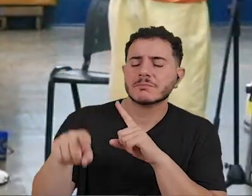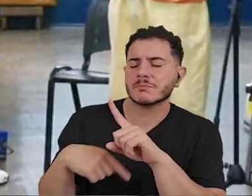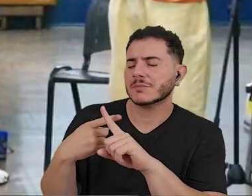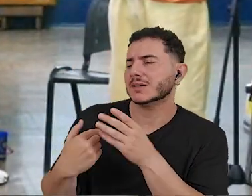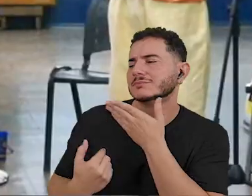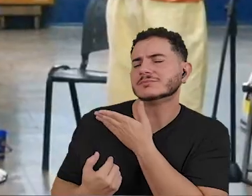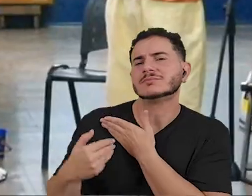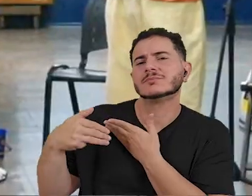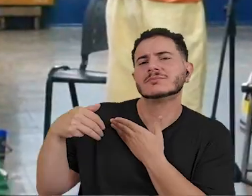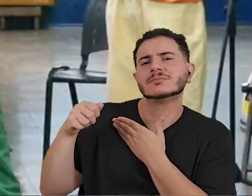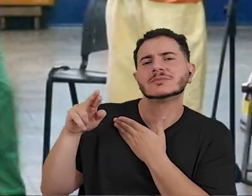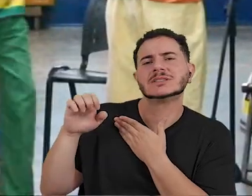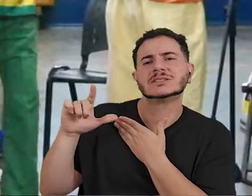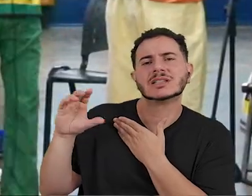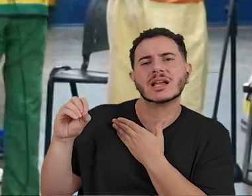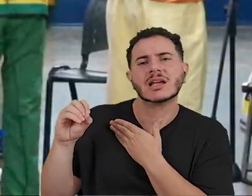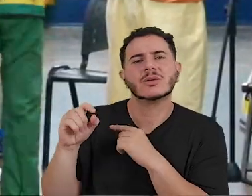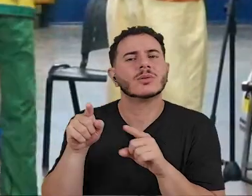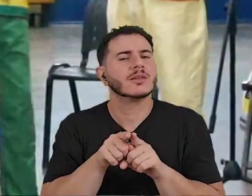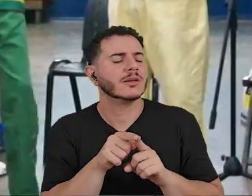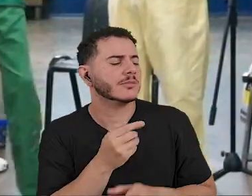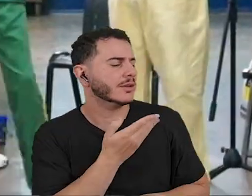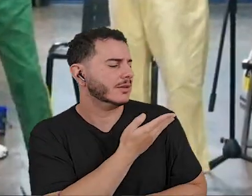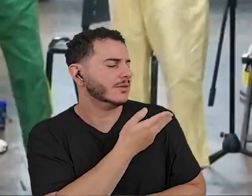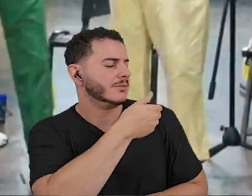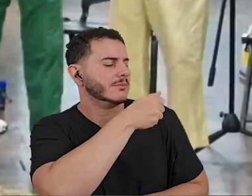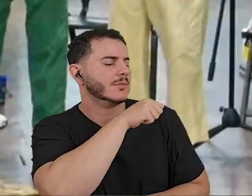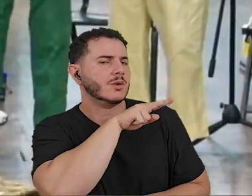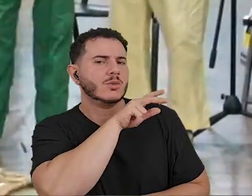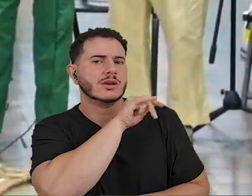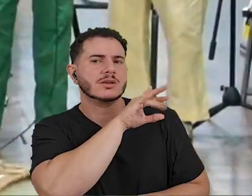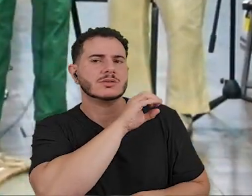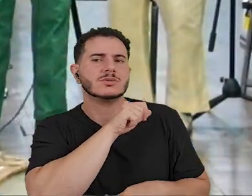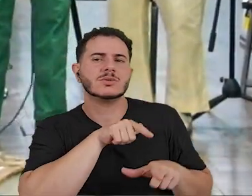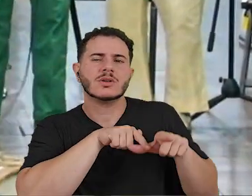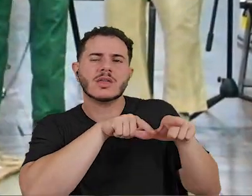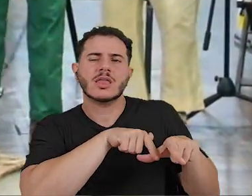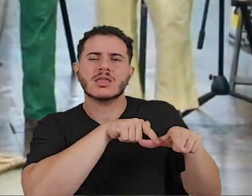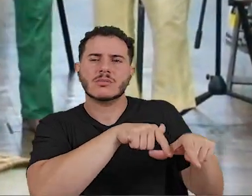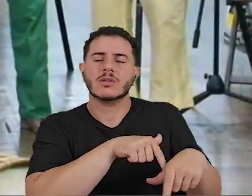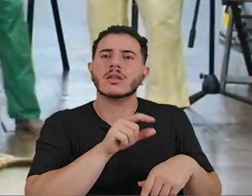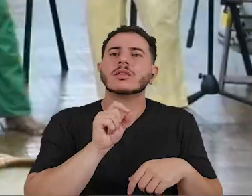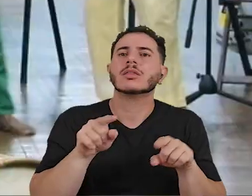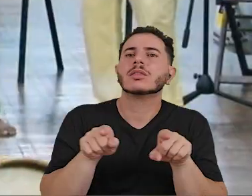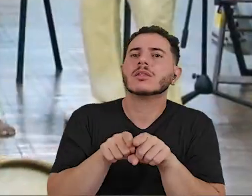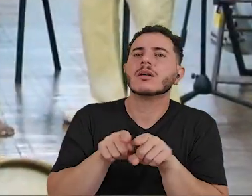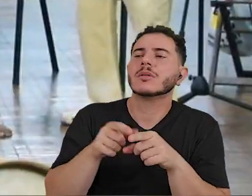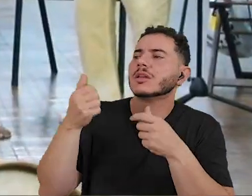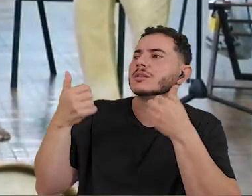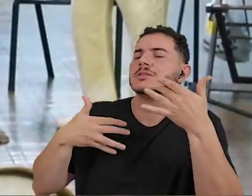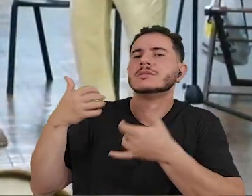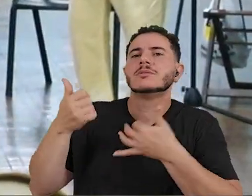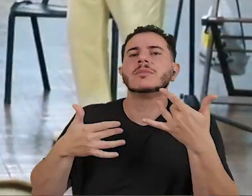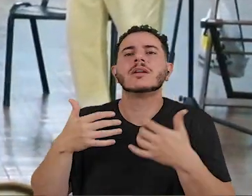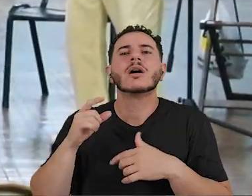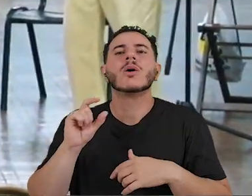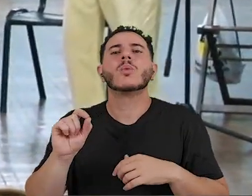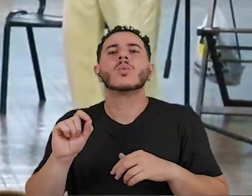candomblé, explicar a vocês a diferença do Nagô e